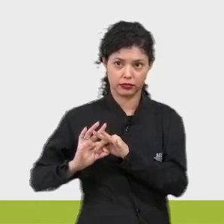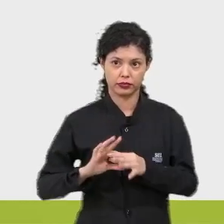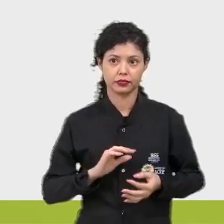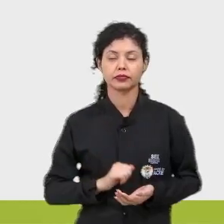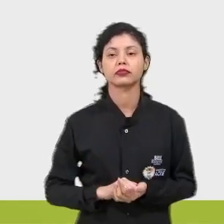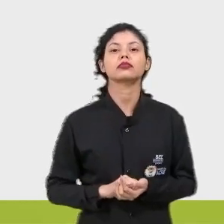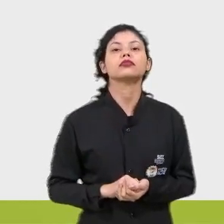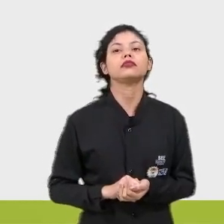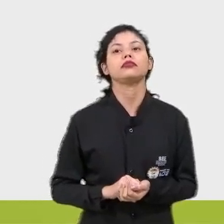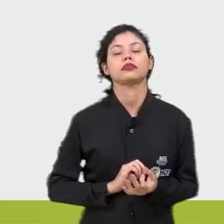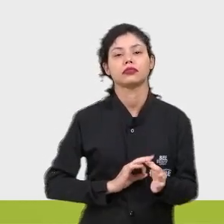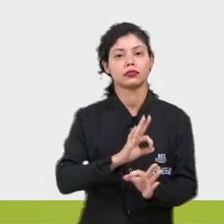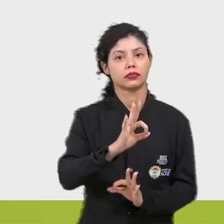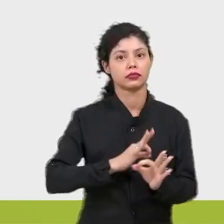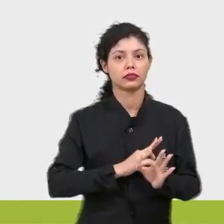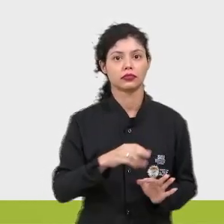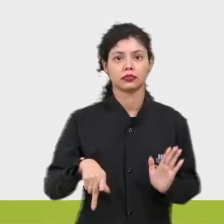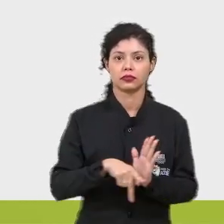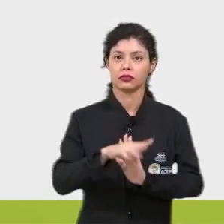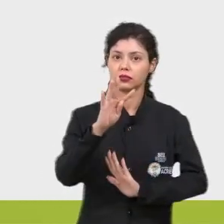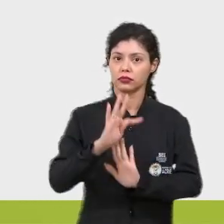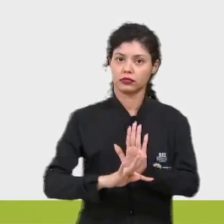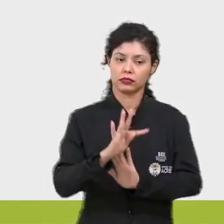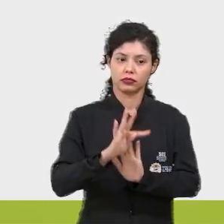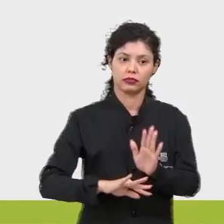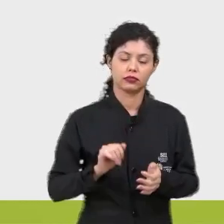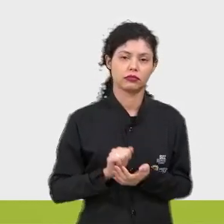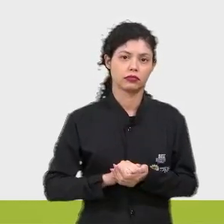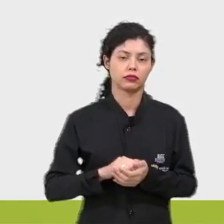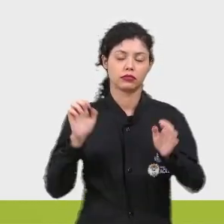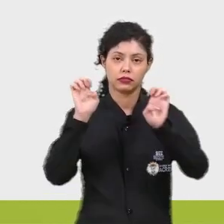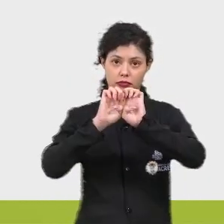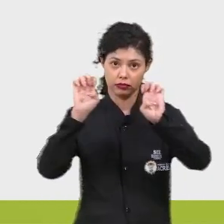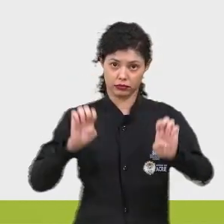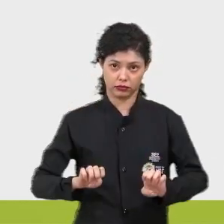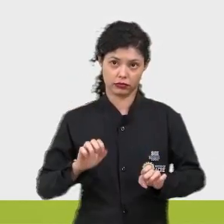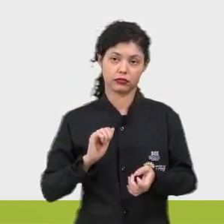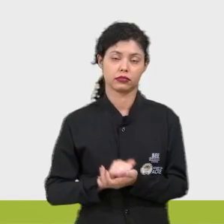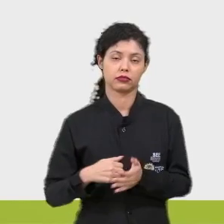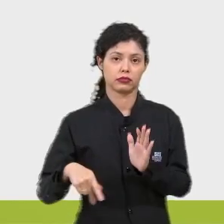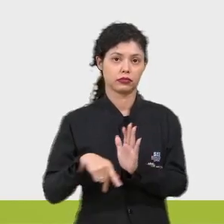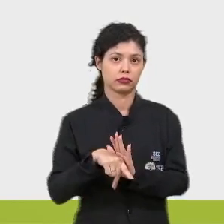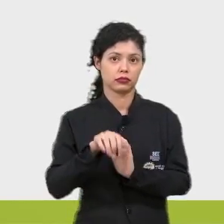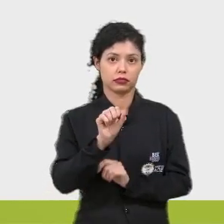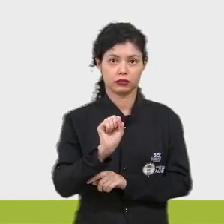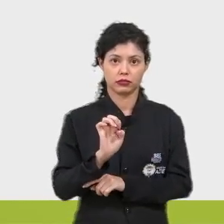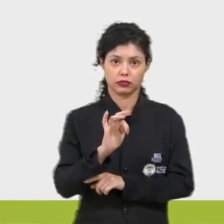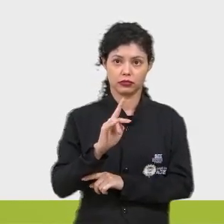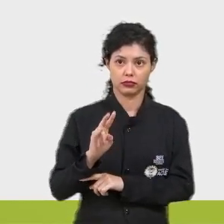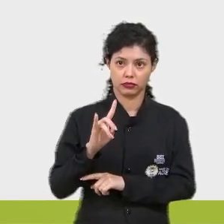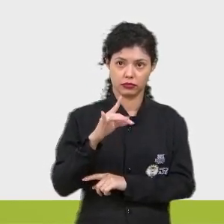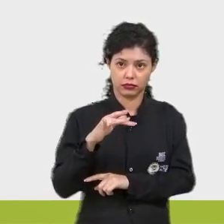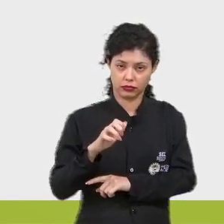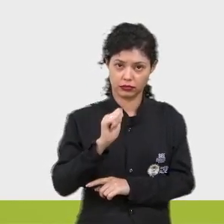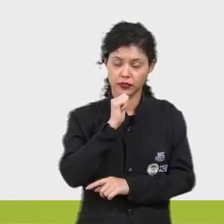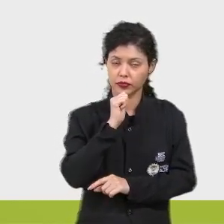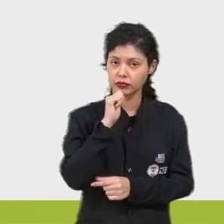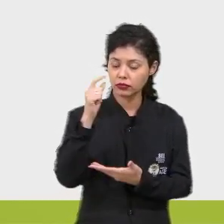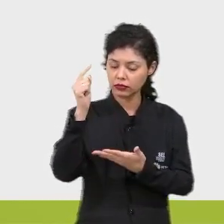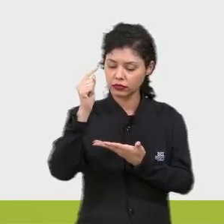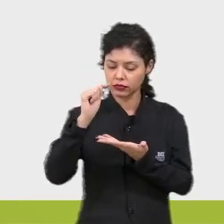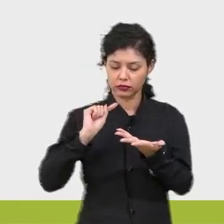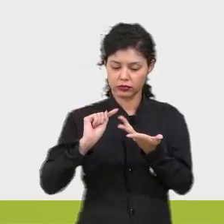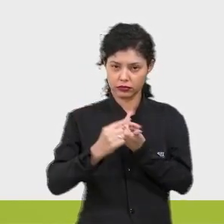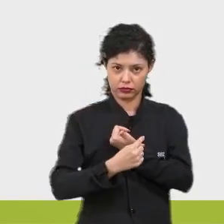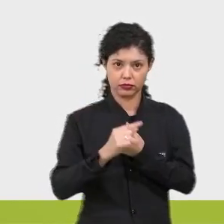ligação, organizadores textuais e as estruturas sintáticas. Existem, gente, 5